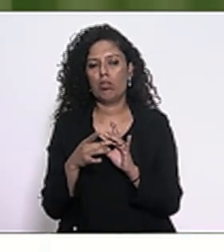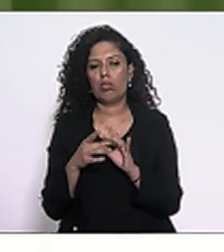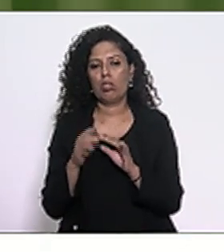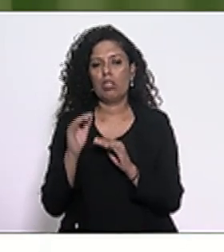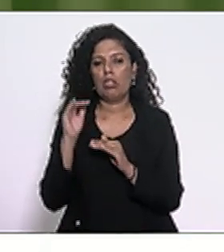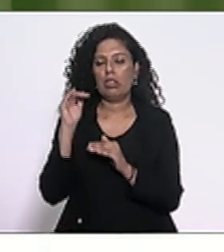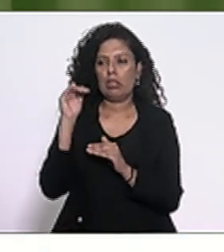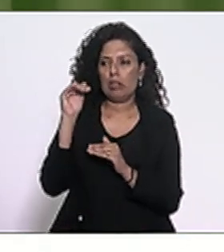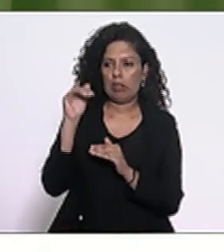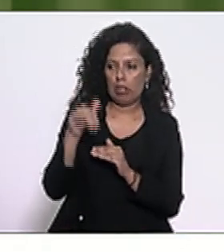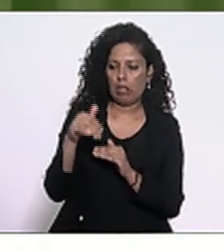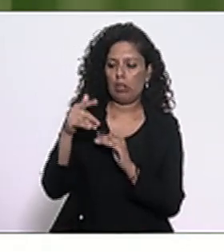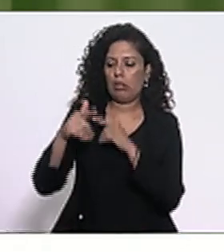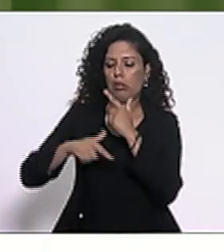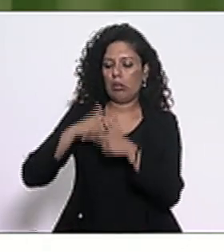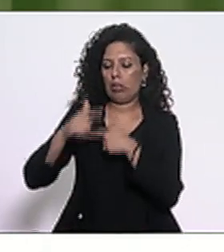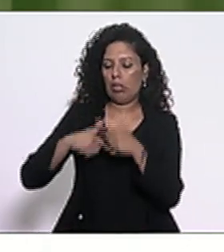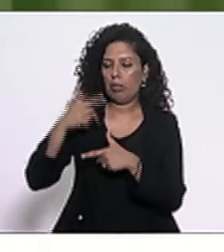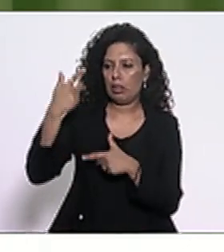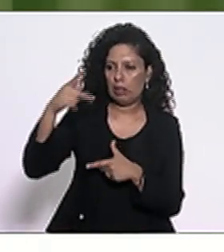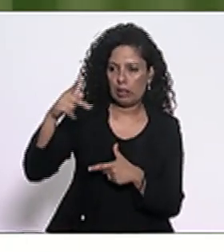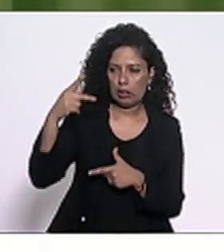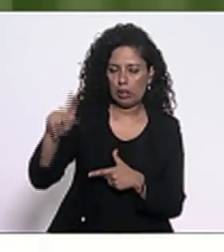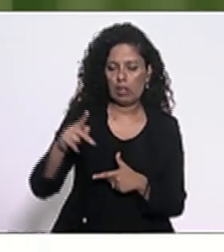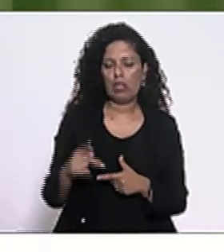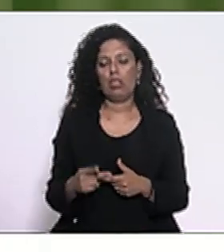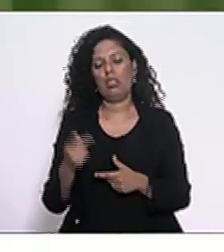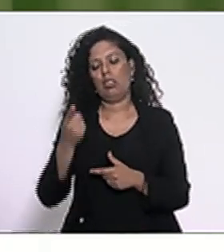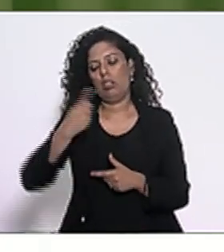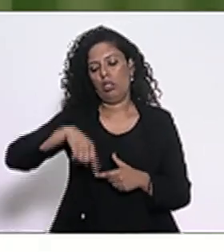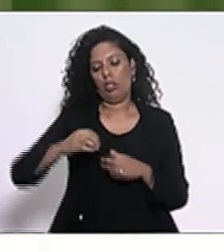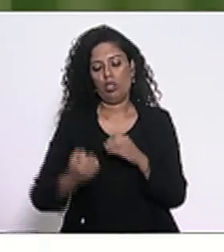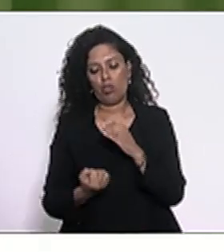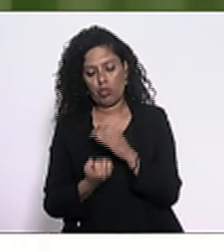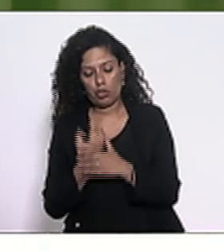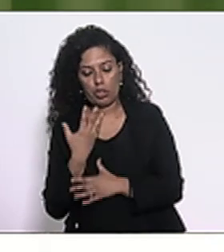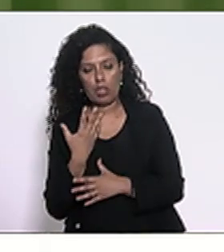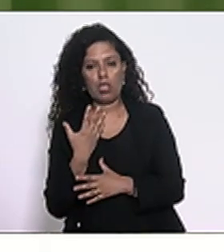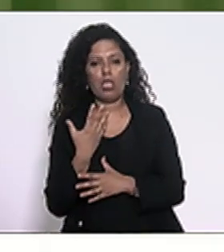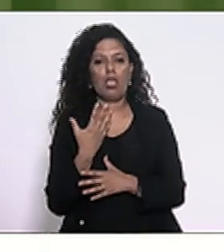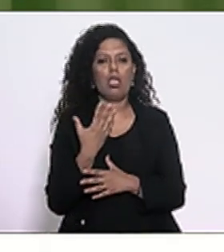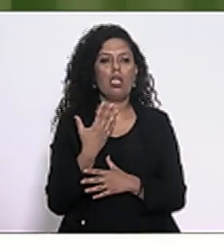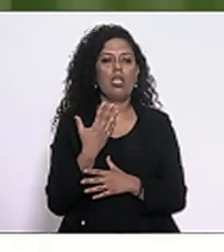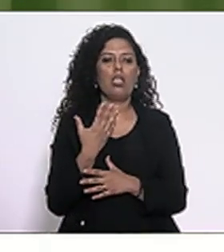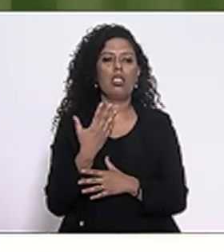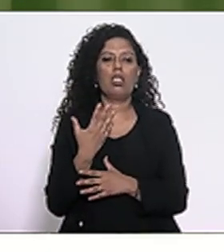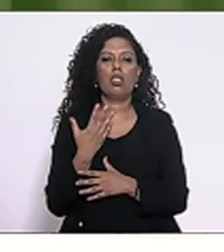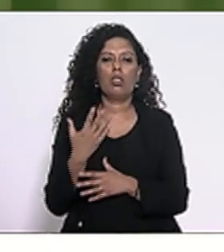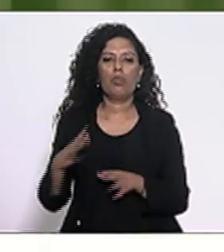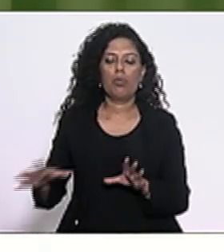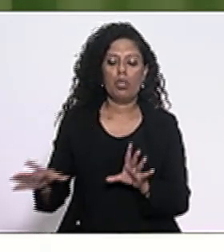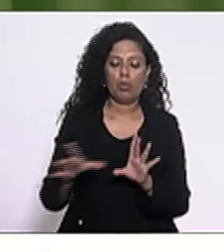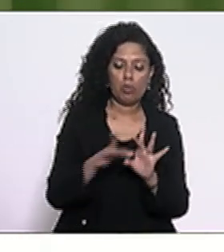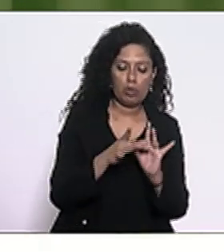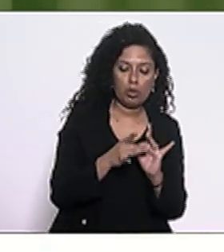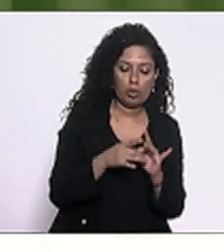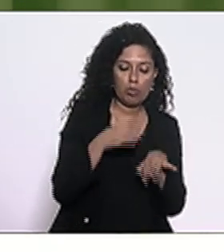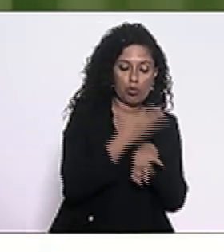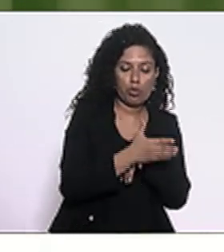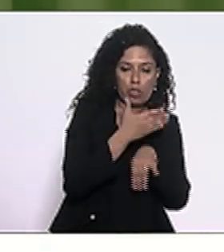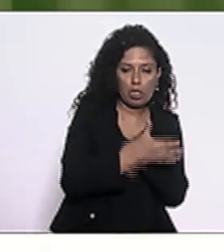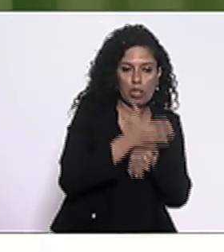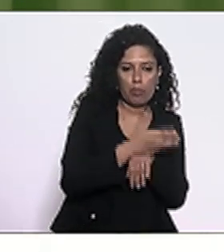área de atuação deles, de capacitação de servidores, nós criarmos uma vertente, uma costela da área de capacitação na área de